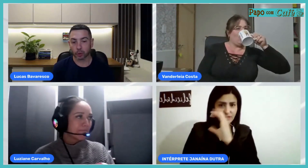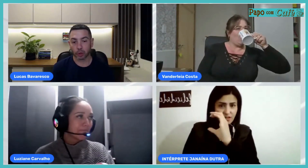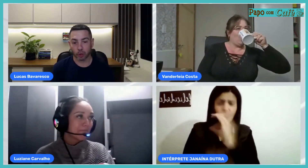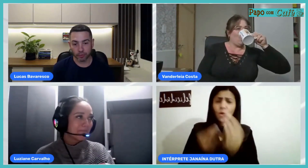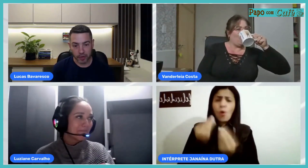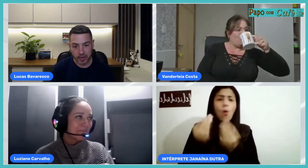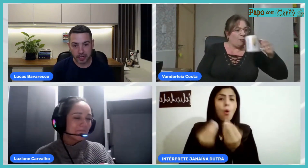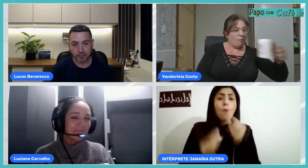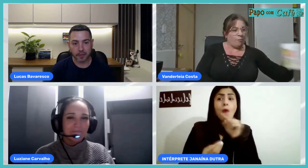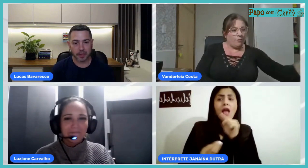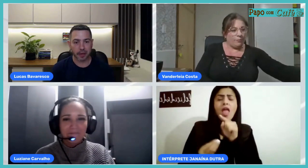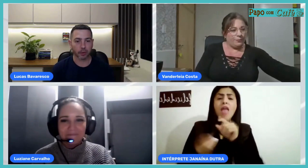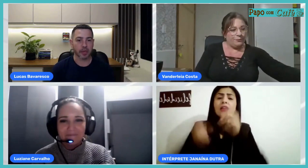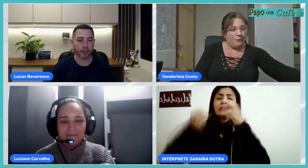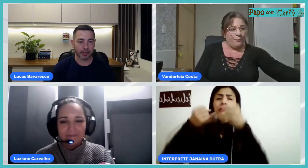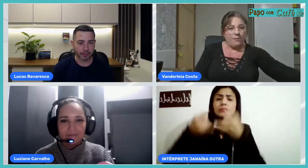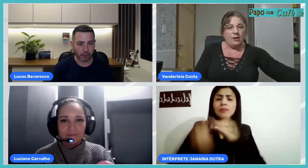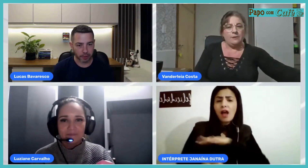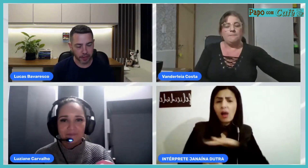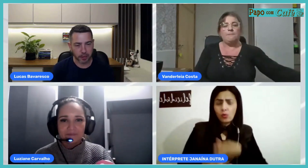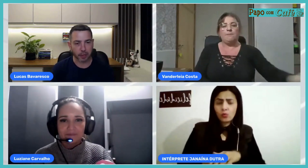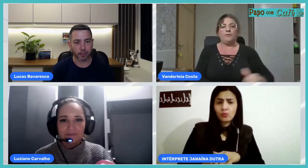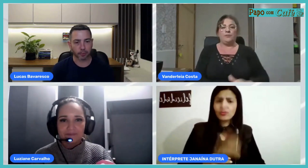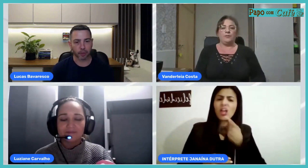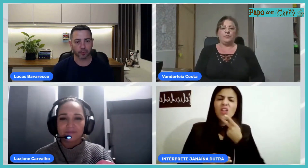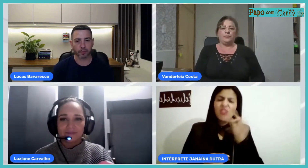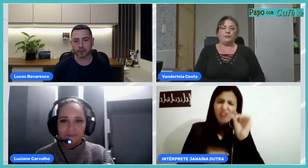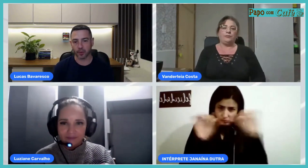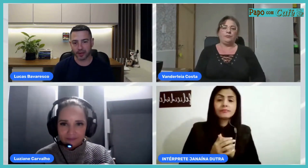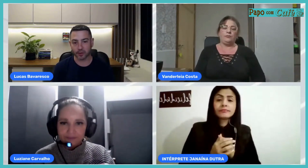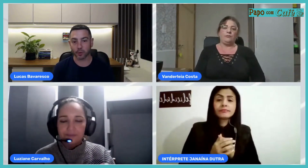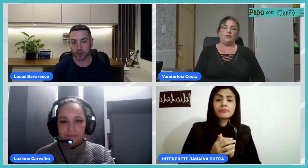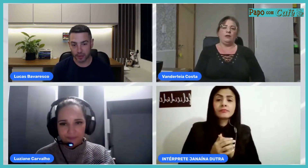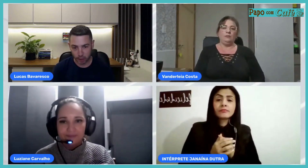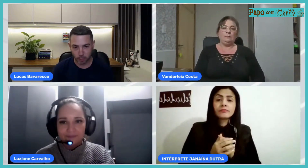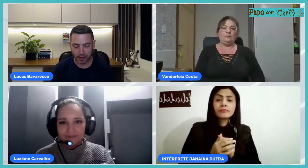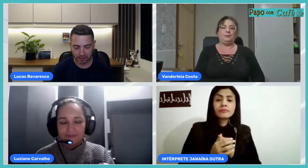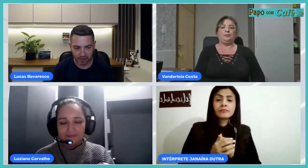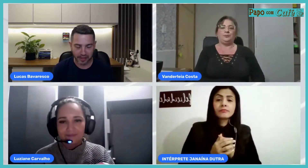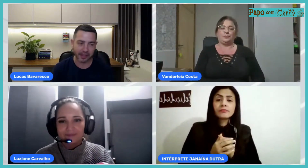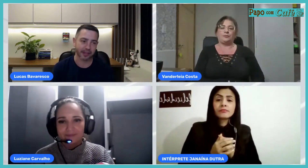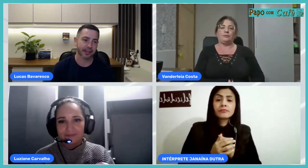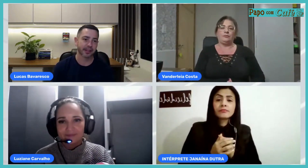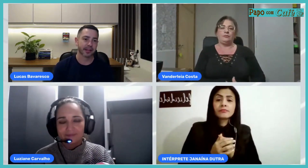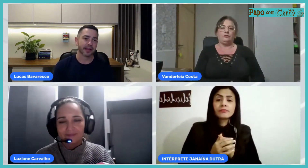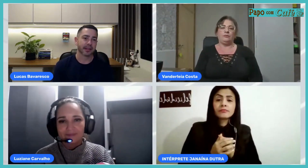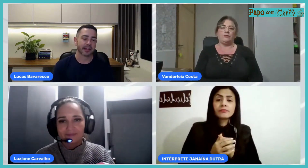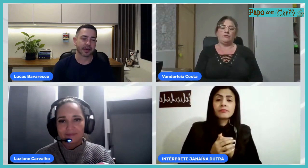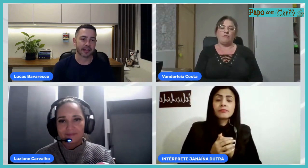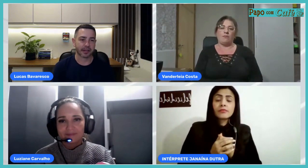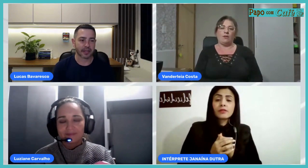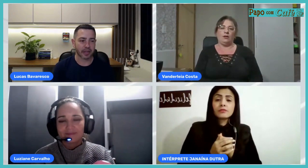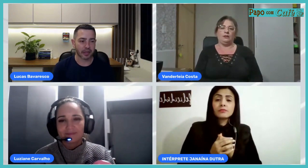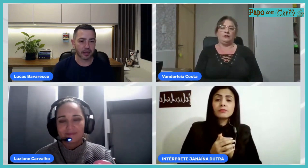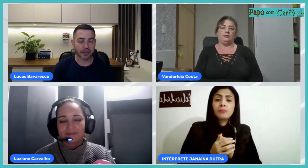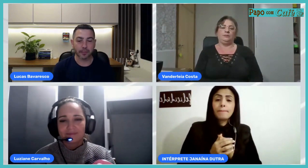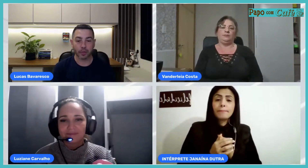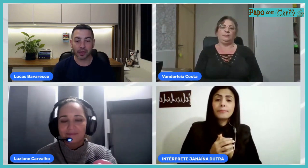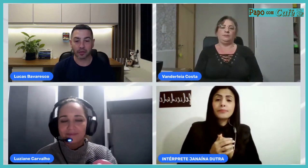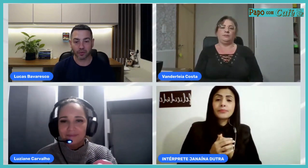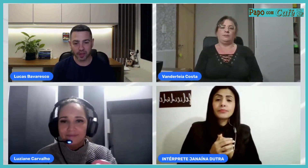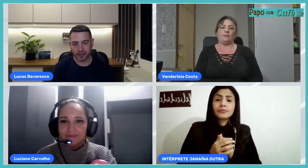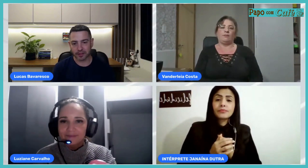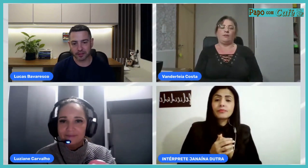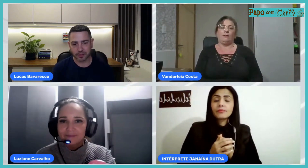Do instrutor Giovanni, que é o que ia participar com a gente, por motivos pessoais não conseguiu pela filha, que ele diz